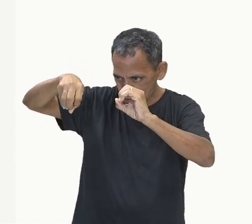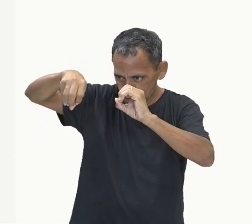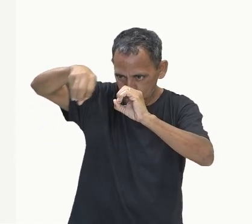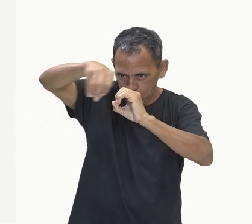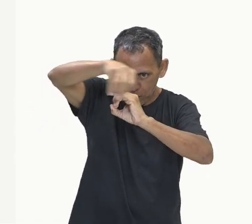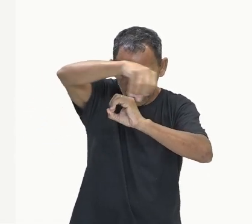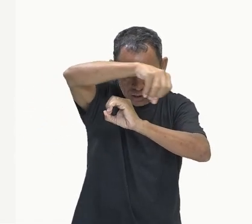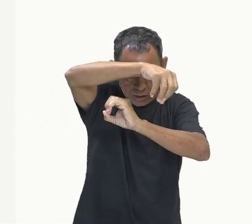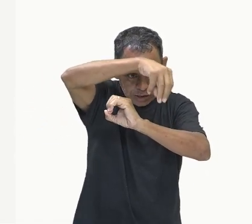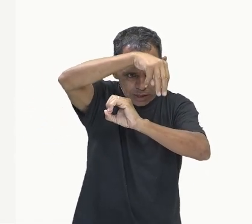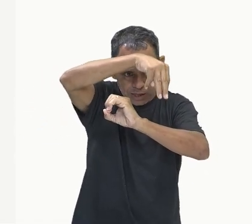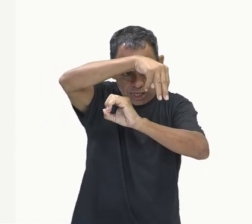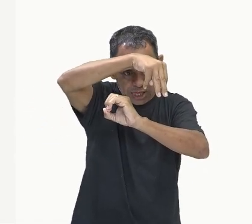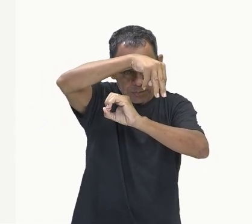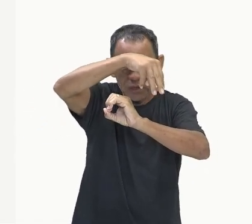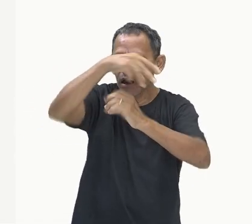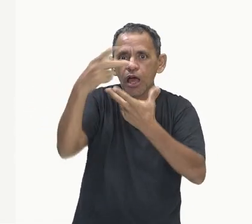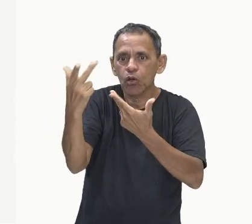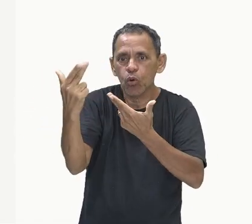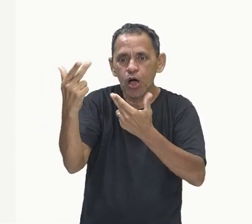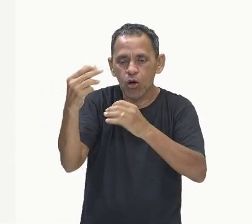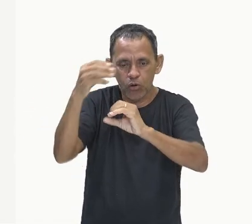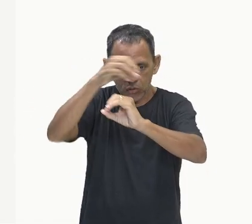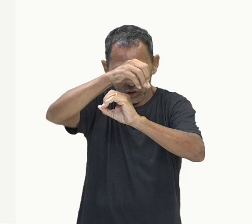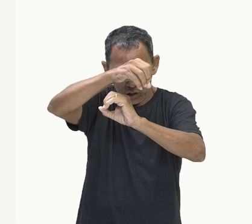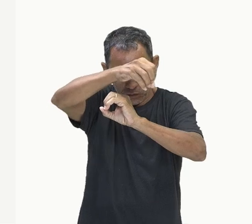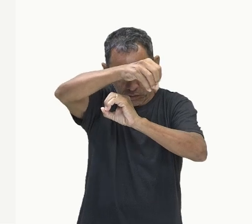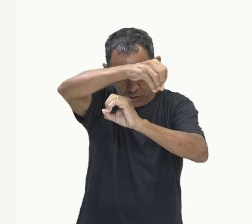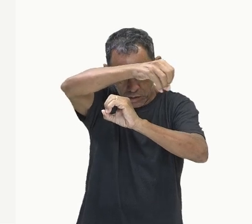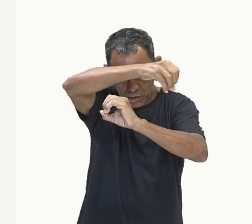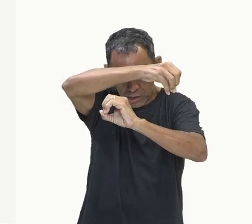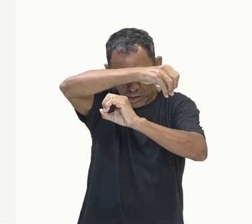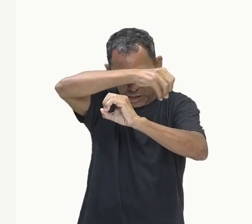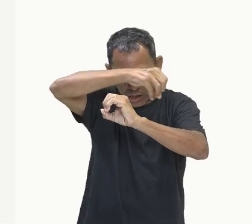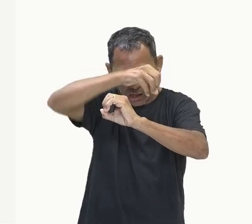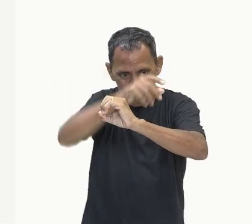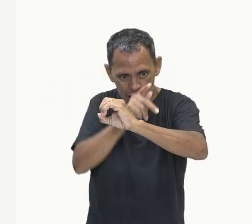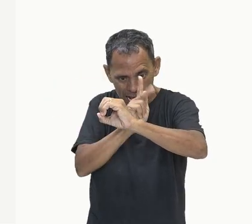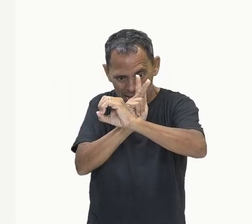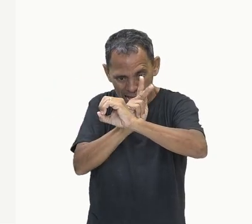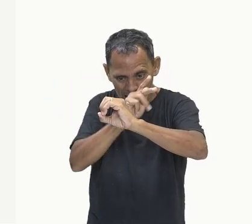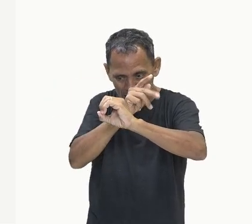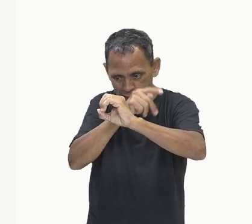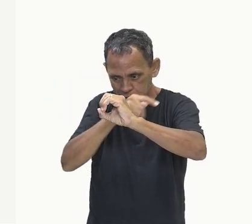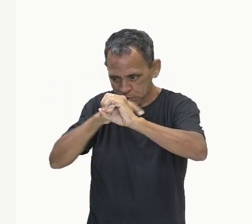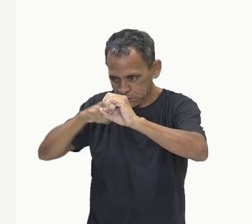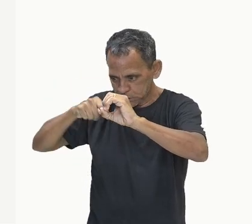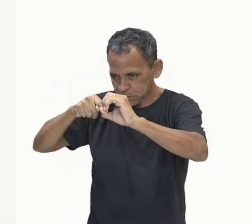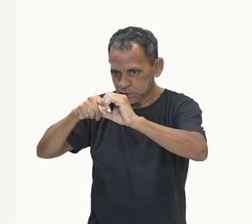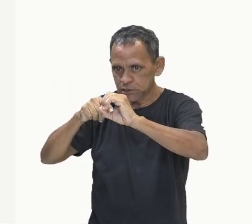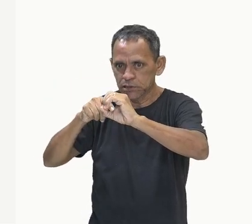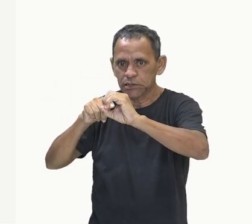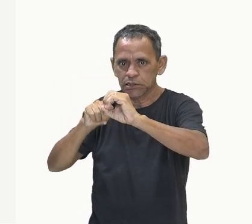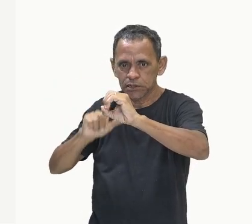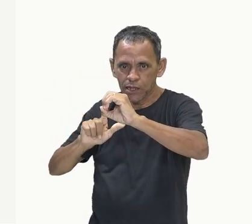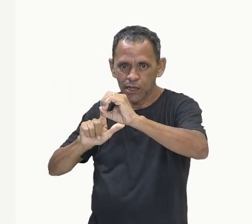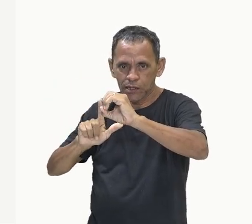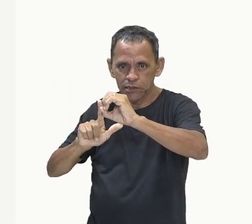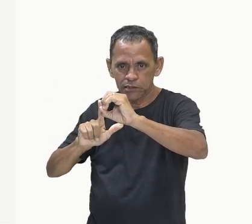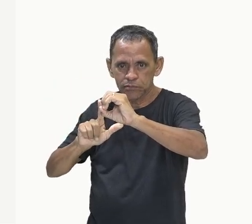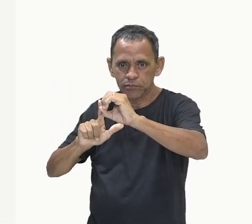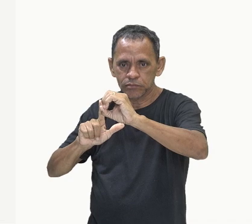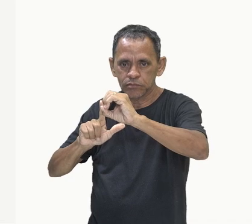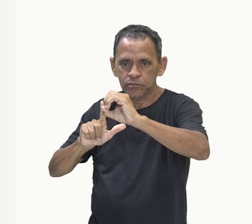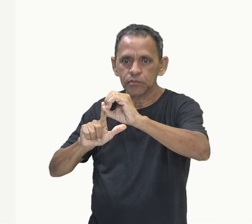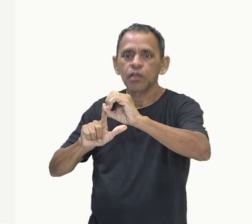M é o mesmo intervalo de tempo que leva da posição K até a posição L, ou da posição L para a posição K,